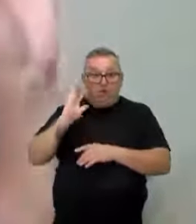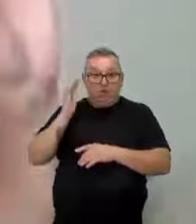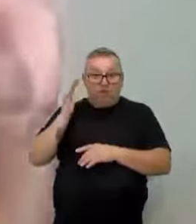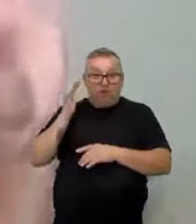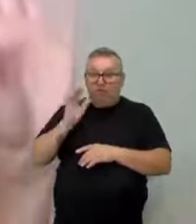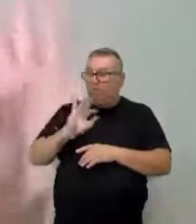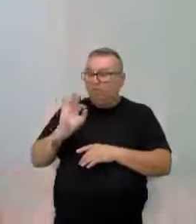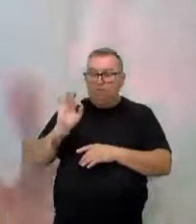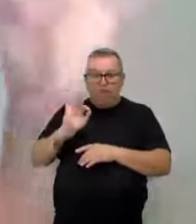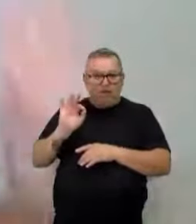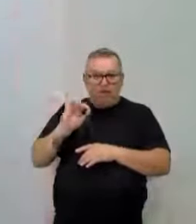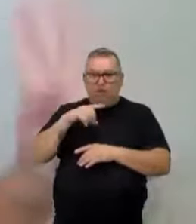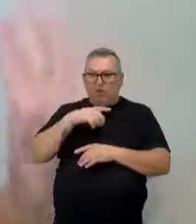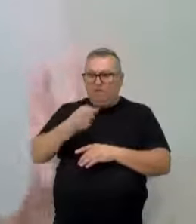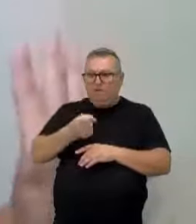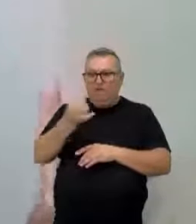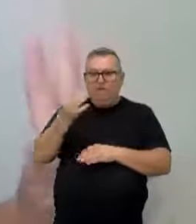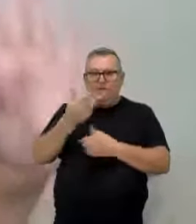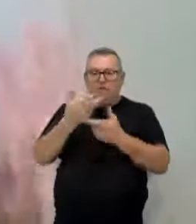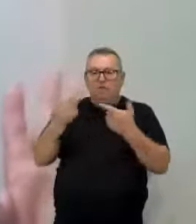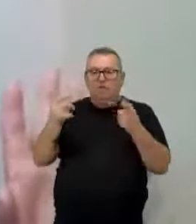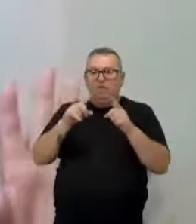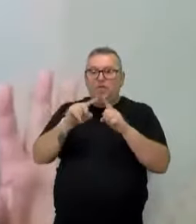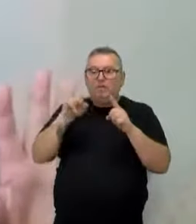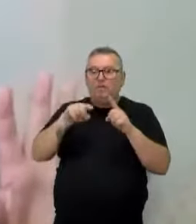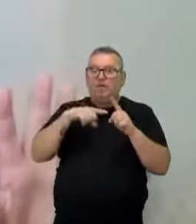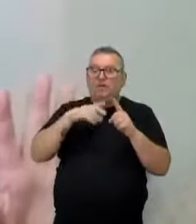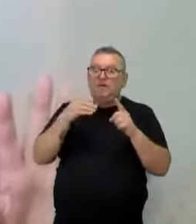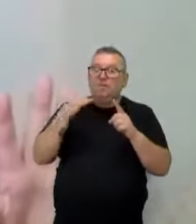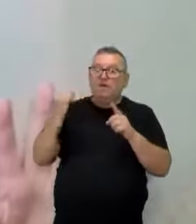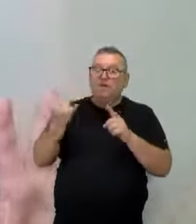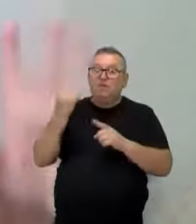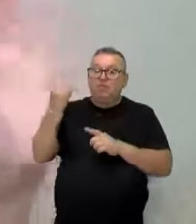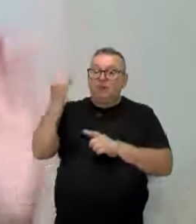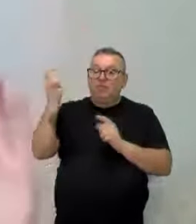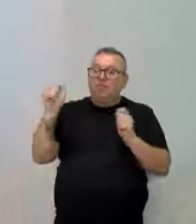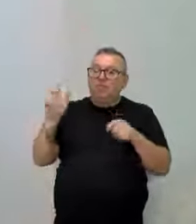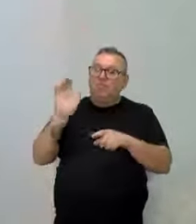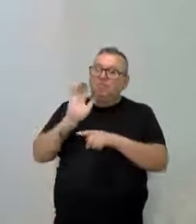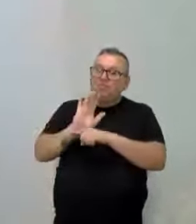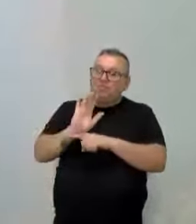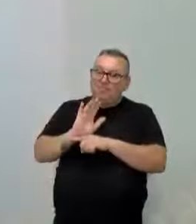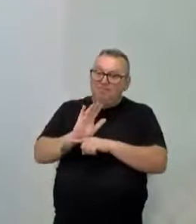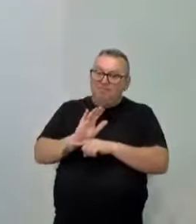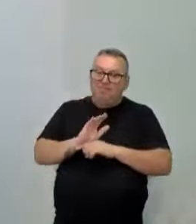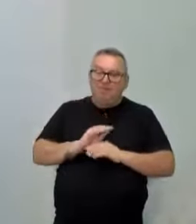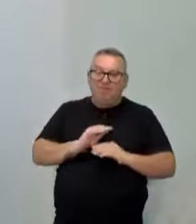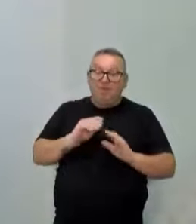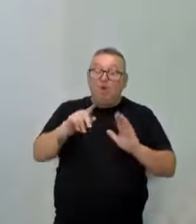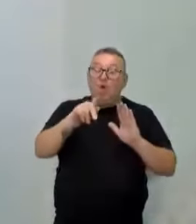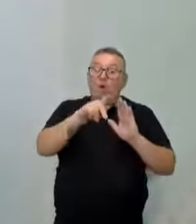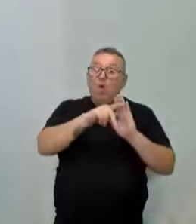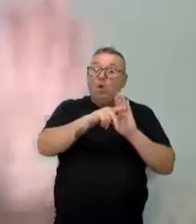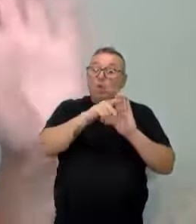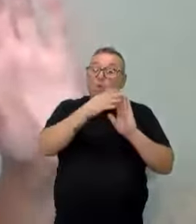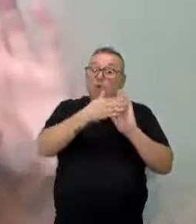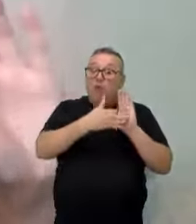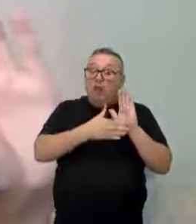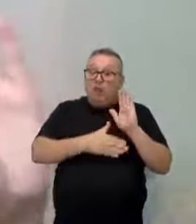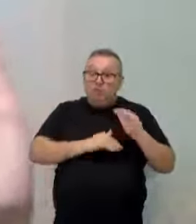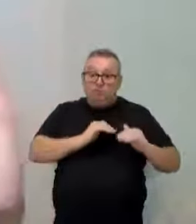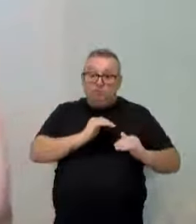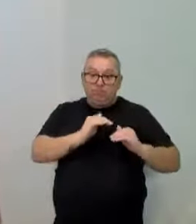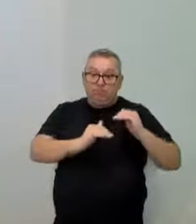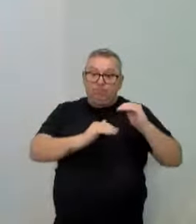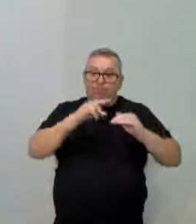tem N outros fatores. Mas esse é um dos fatores muito importantes que pode ajudar. O plano de desenvolvimento pessoal nada mais é